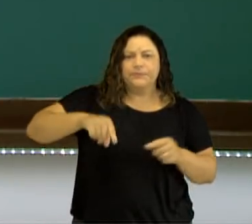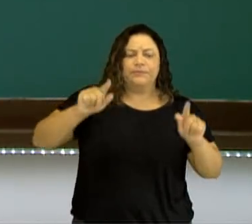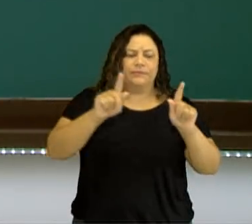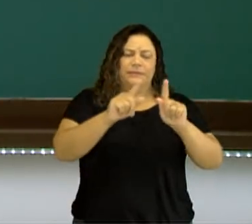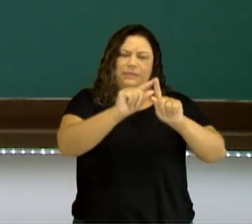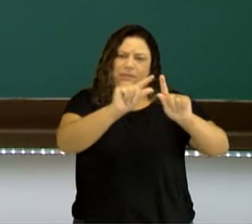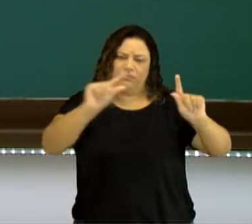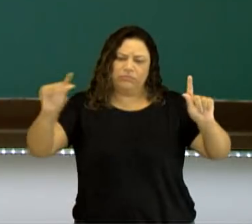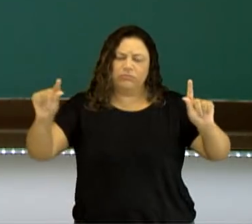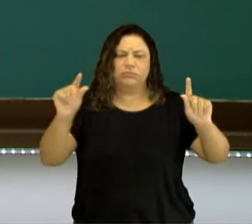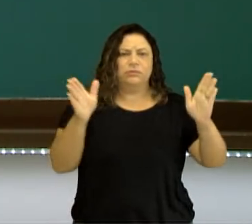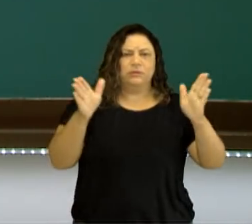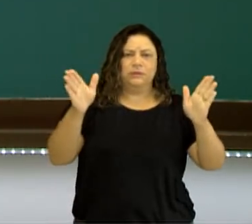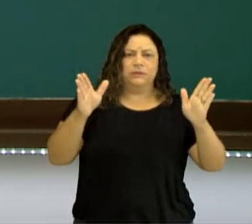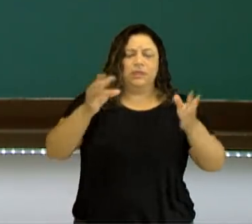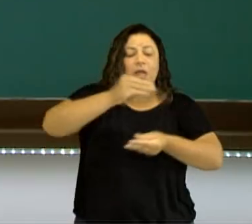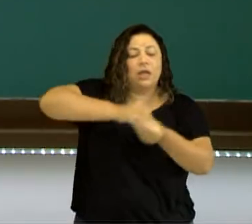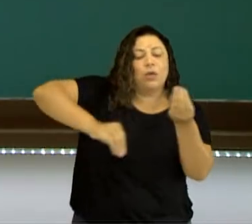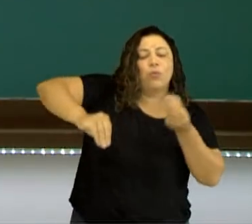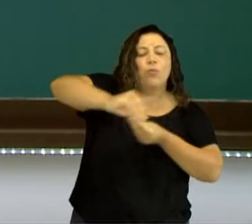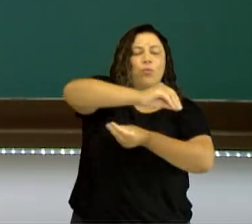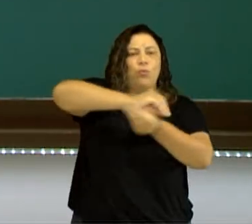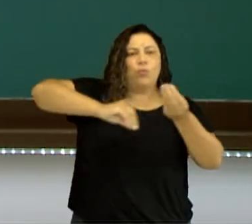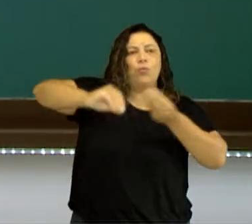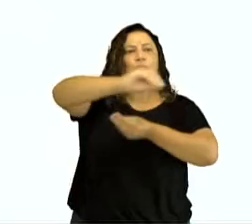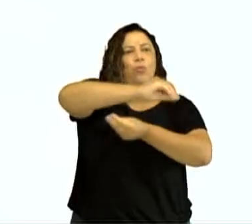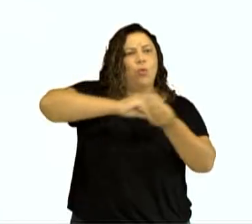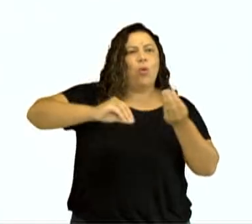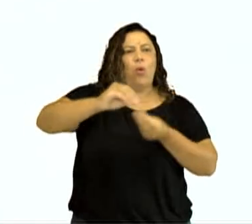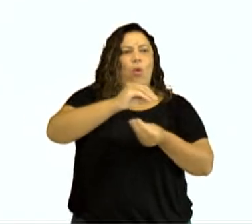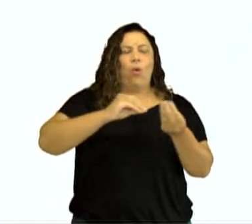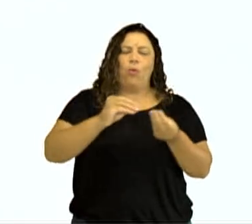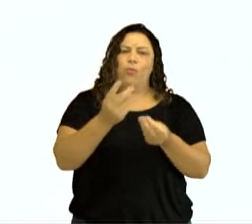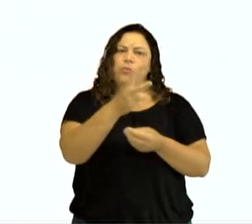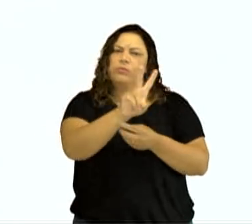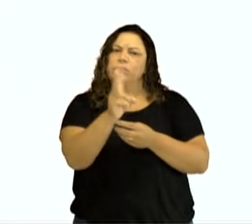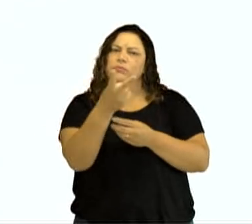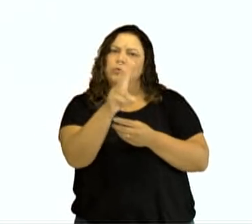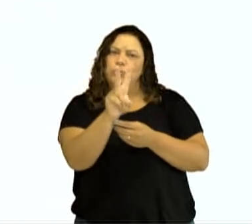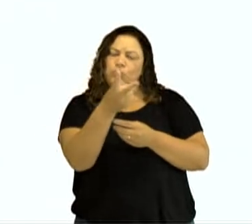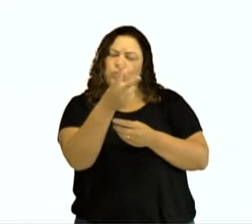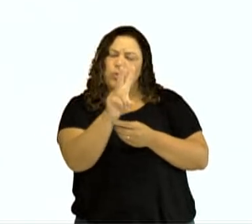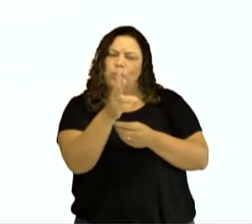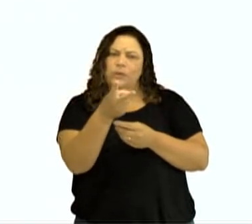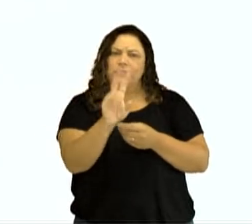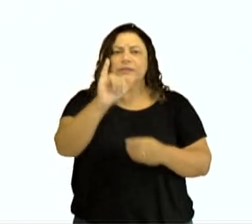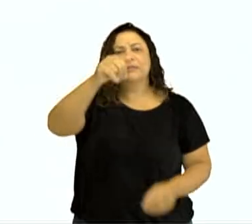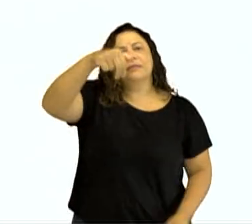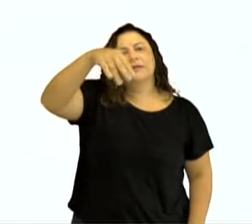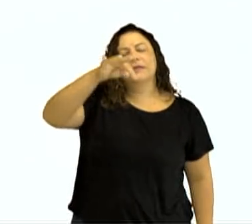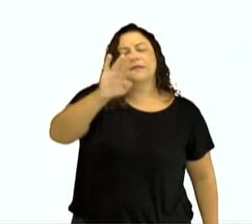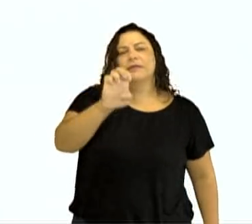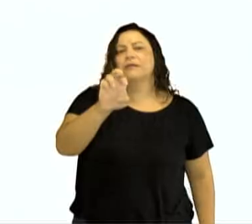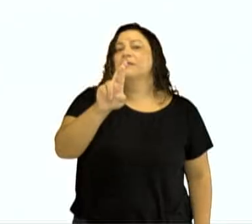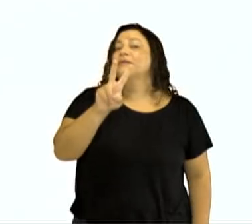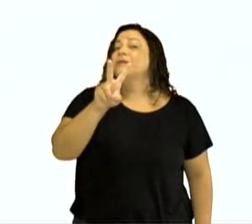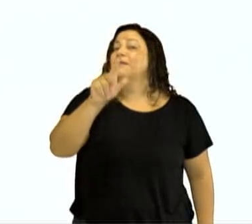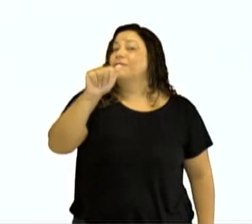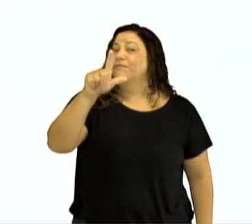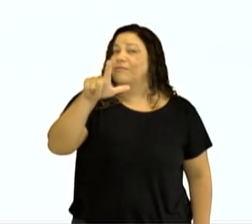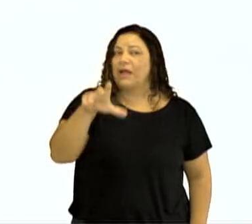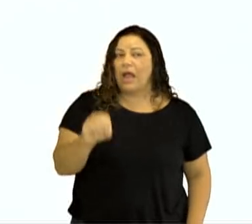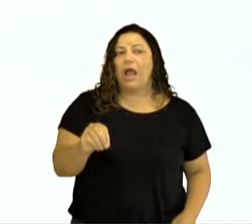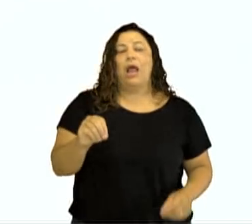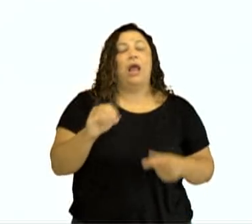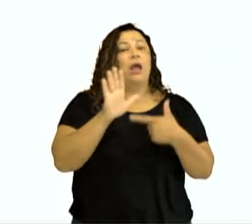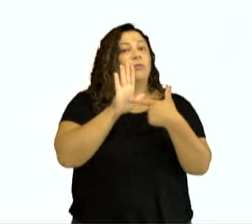intervalos envolve os elementos em comum a dois intervalos. Então, eu vou ter intervalos aqui representados por retas